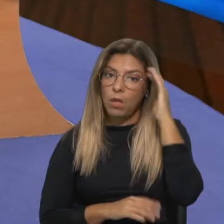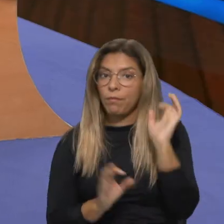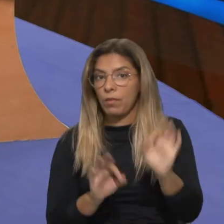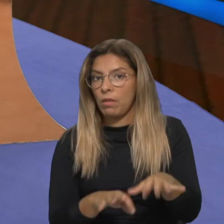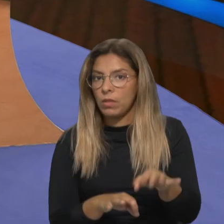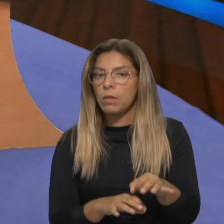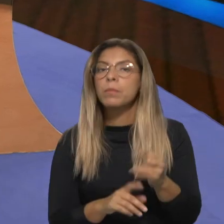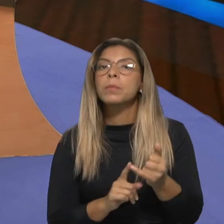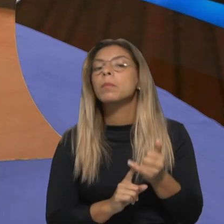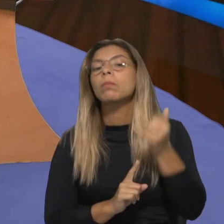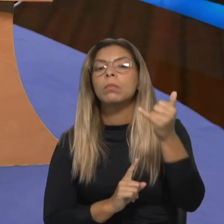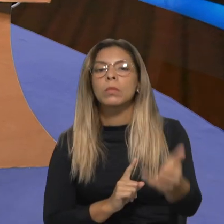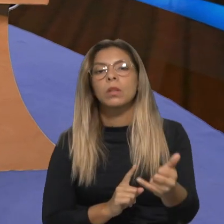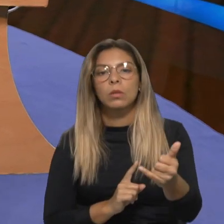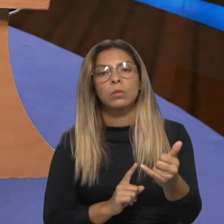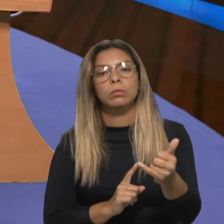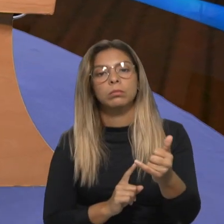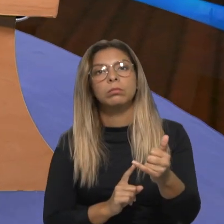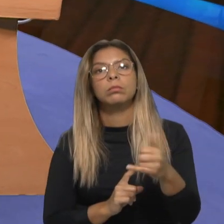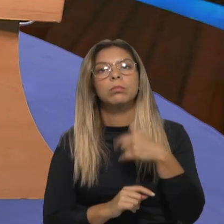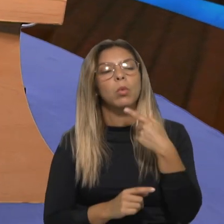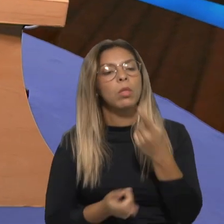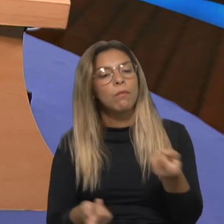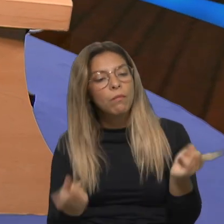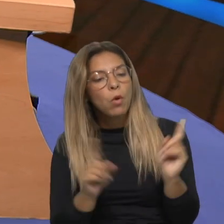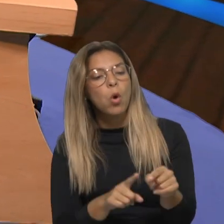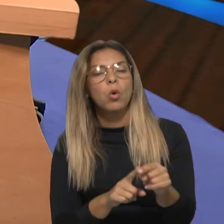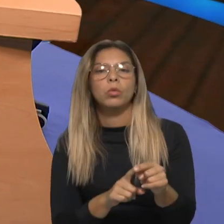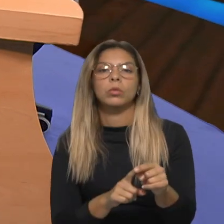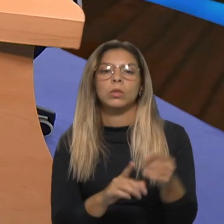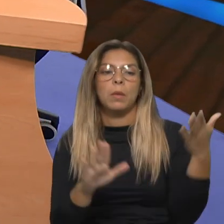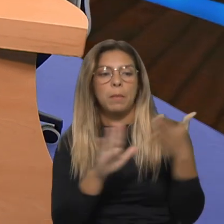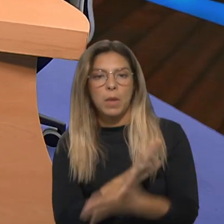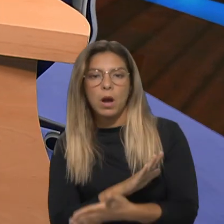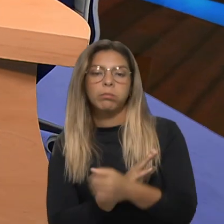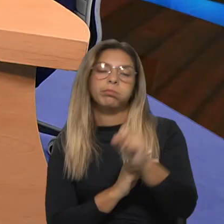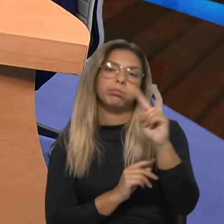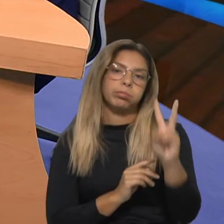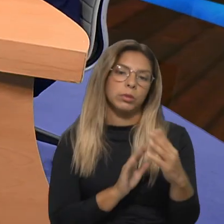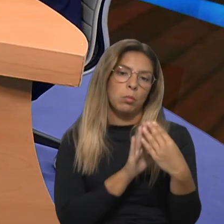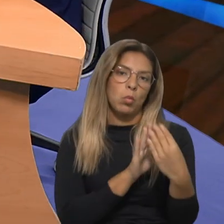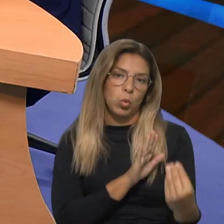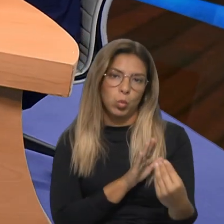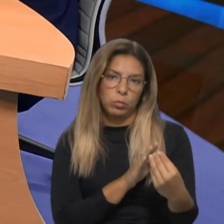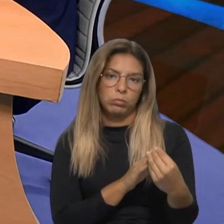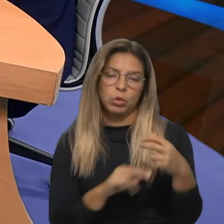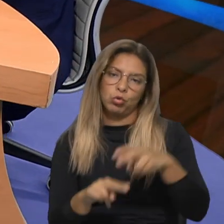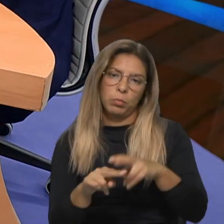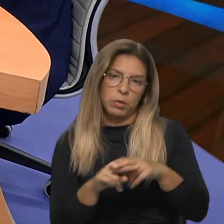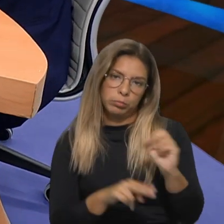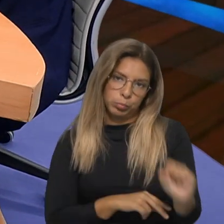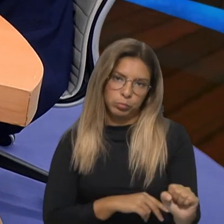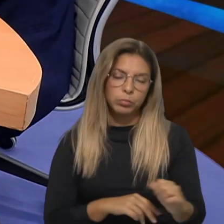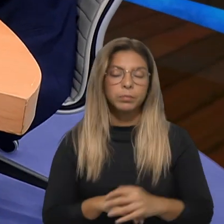ano seguinte não puder vir, pode retomar num outro ano, ingressando no segundo módulo, por exemplo. Quanto